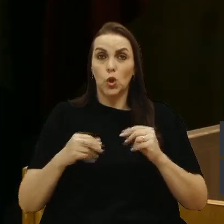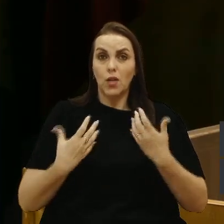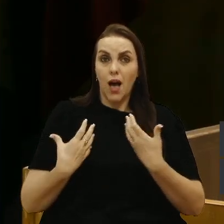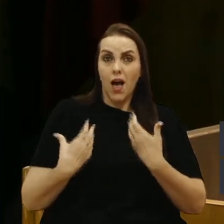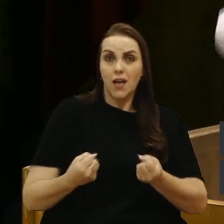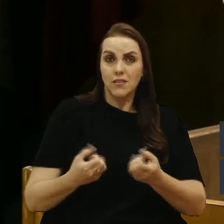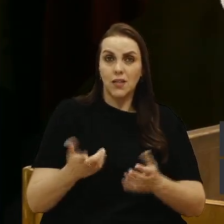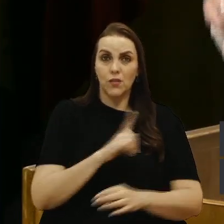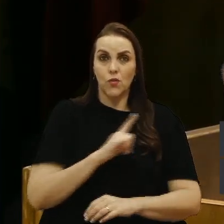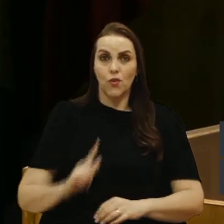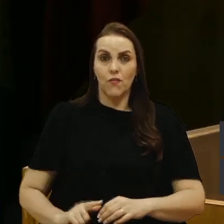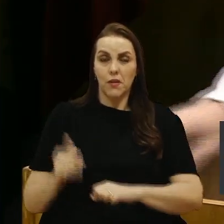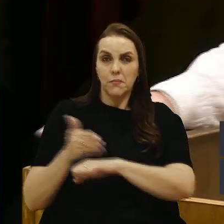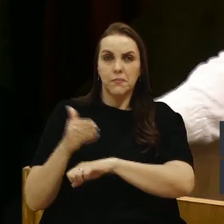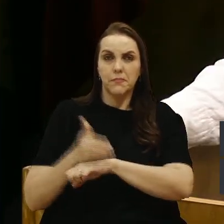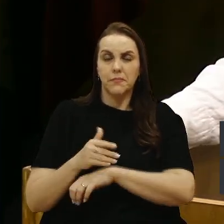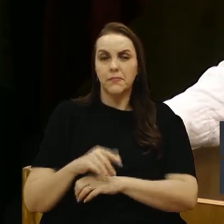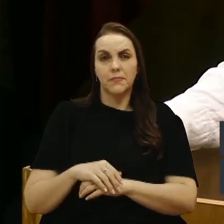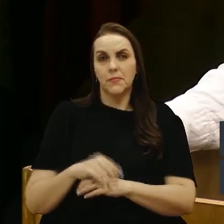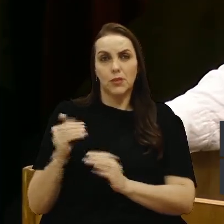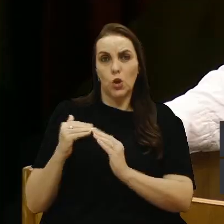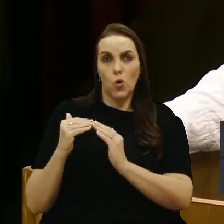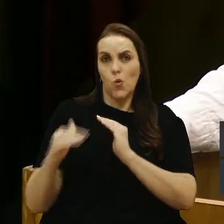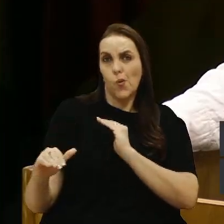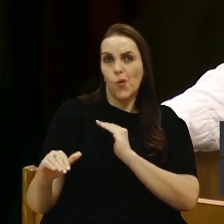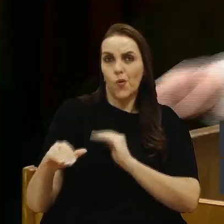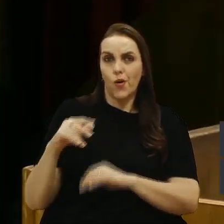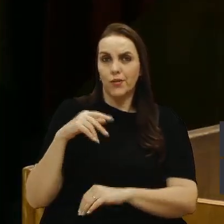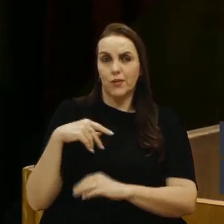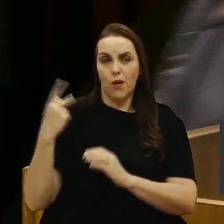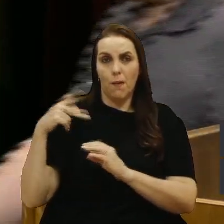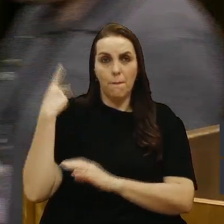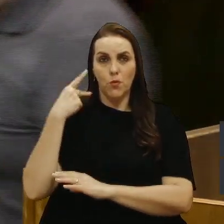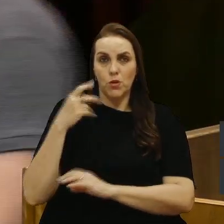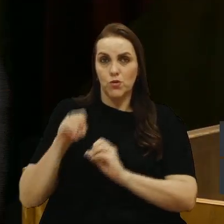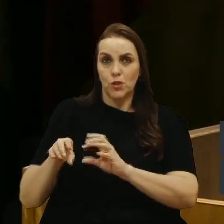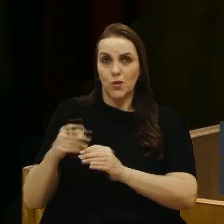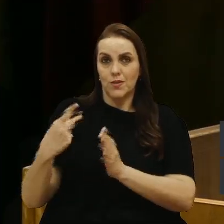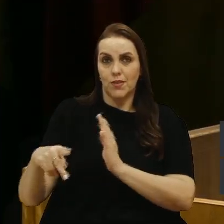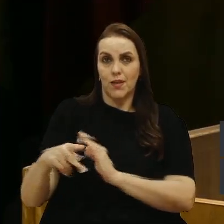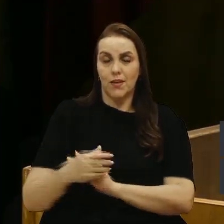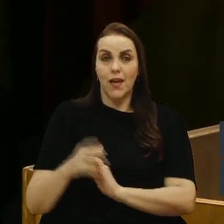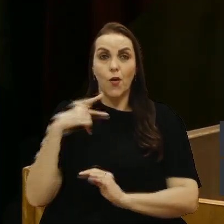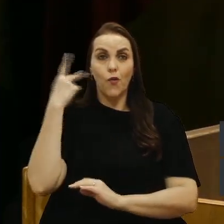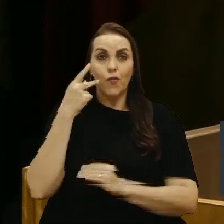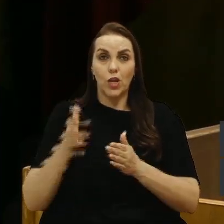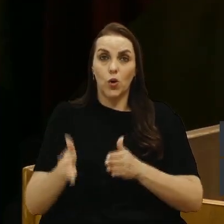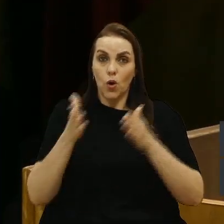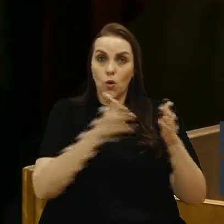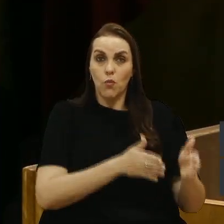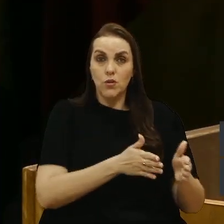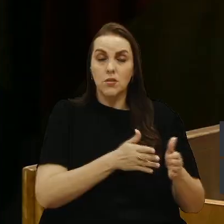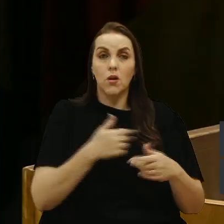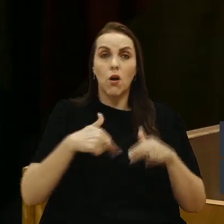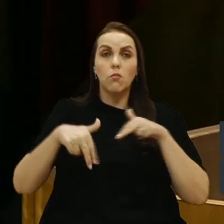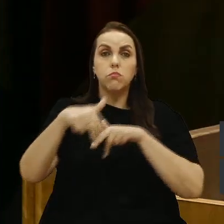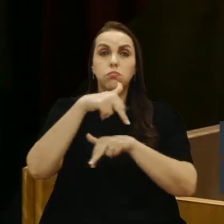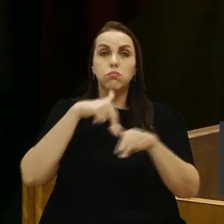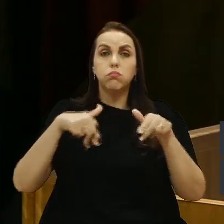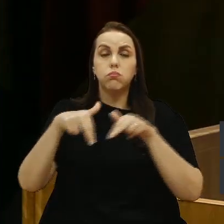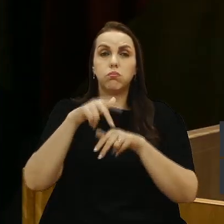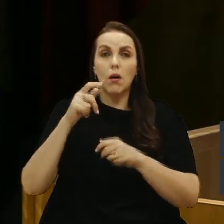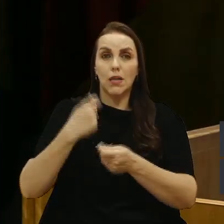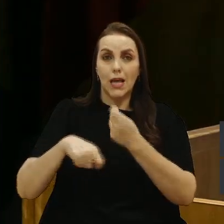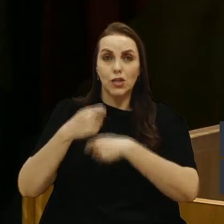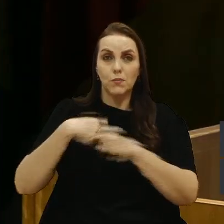nesse governo, mesmo discordando com a política de educação dele. Porque eu sou vereador de oposição, quando caminho nas repartições públicas, vereador Lucas, escuto